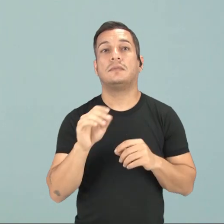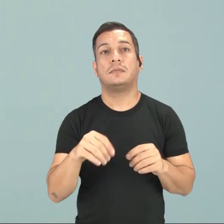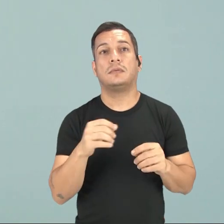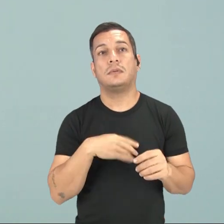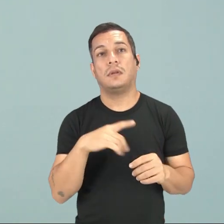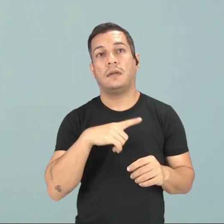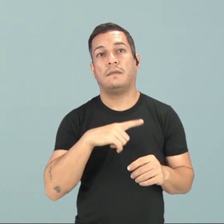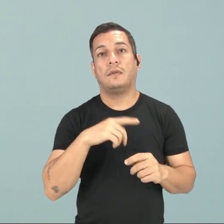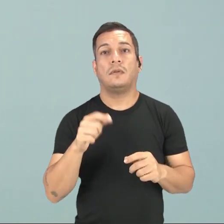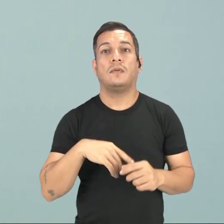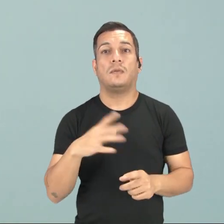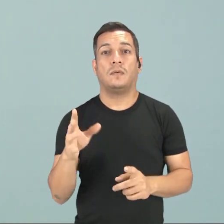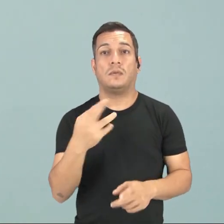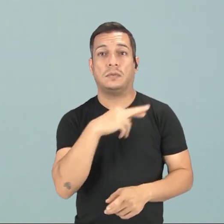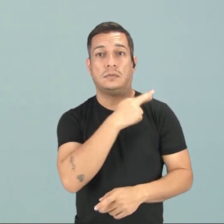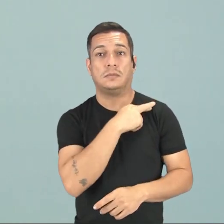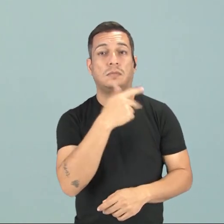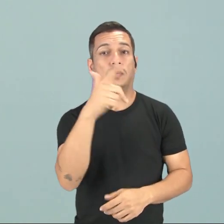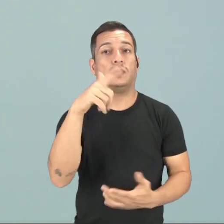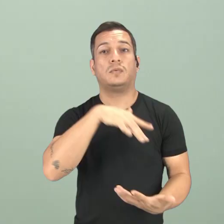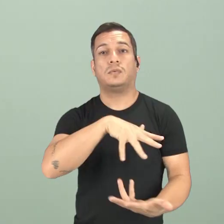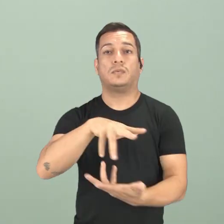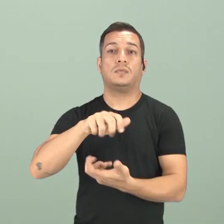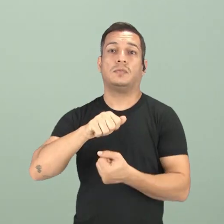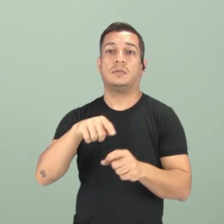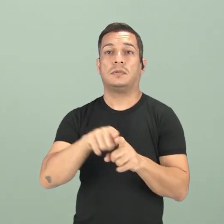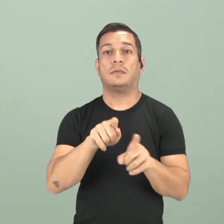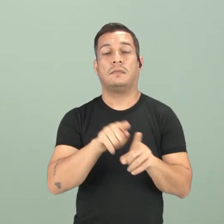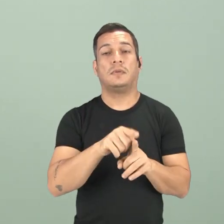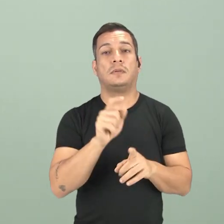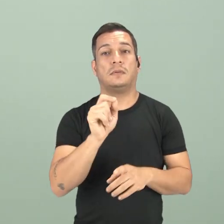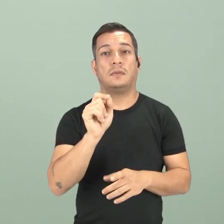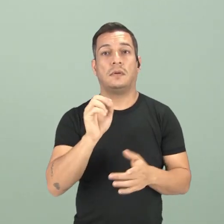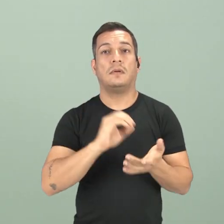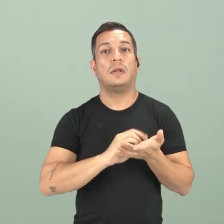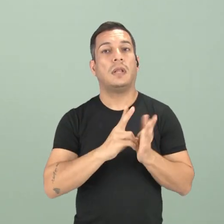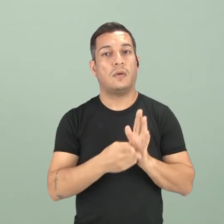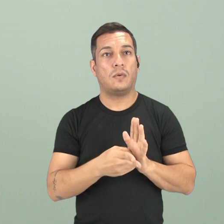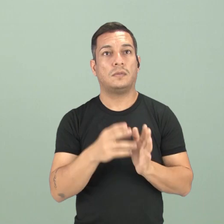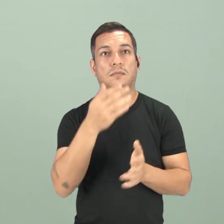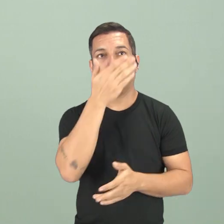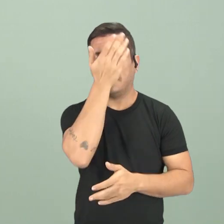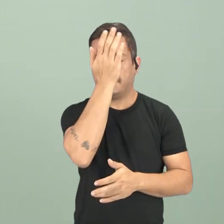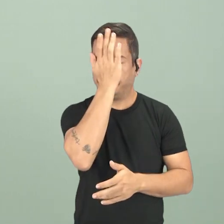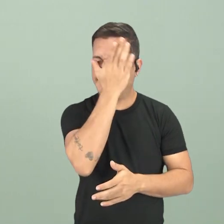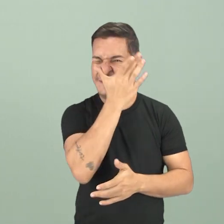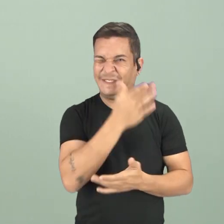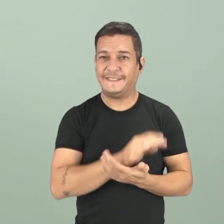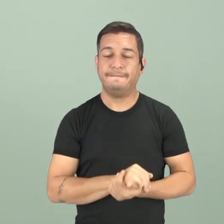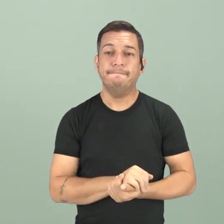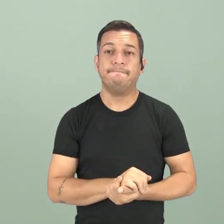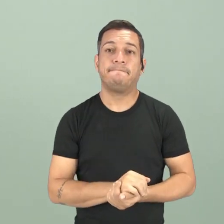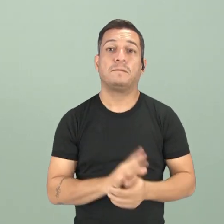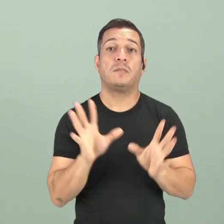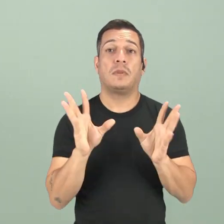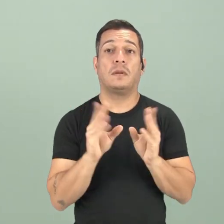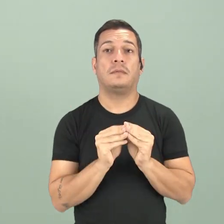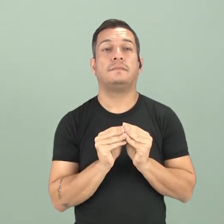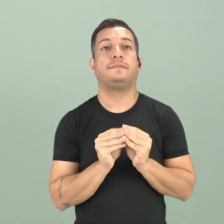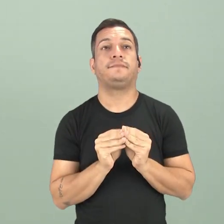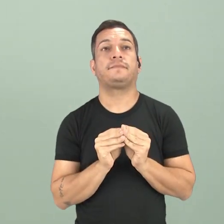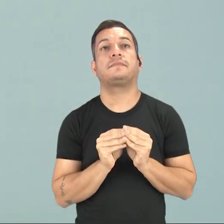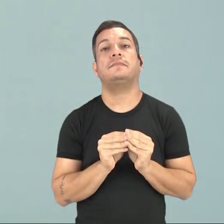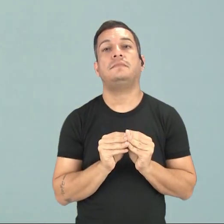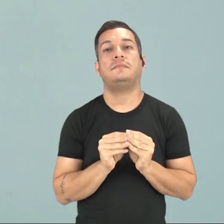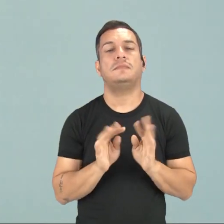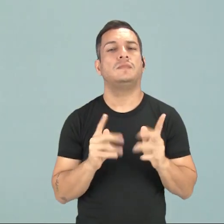sua missão para outro lugar do mundo, destinado pela própria ONU. E aí, em resumo, diante